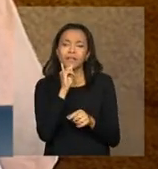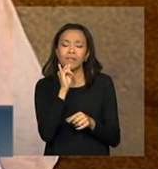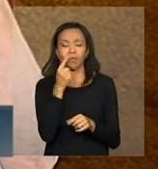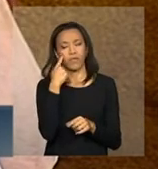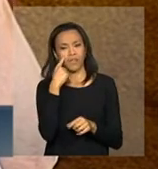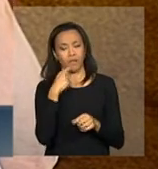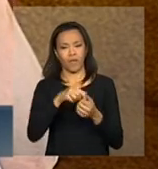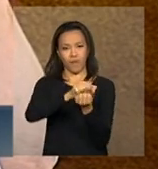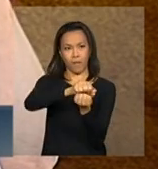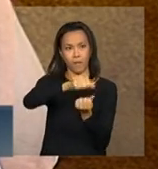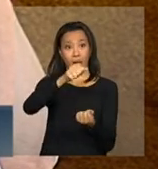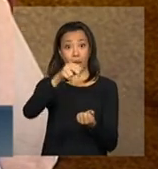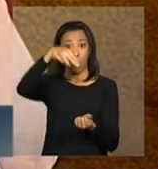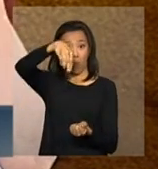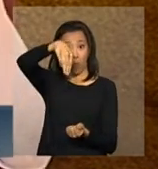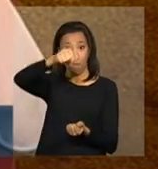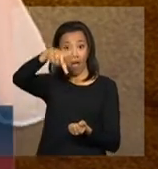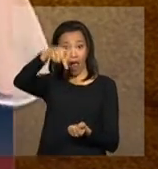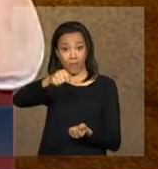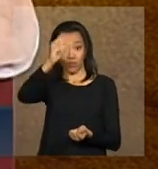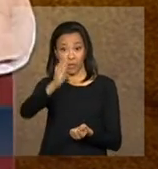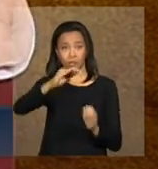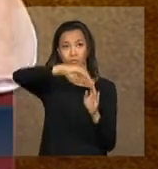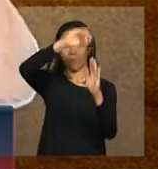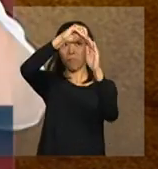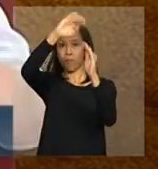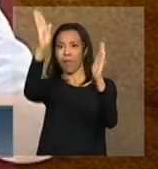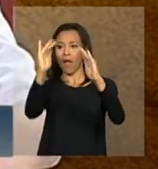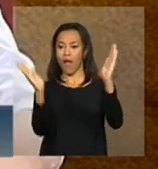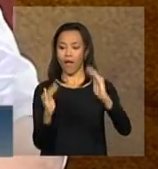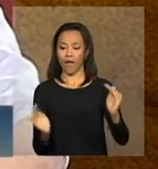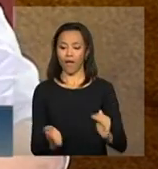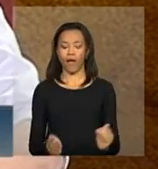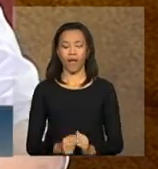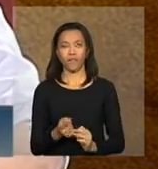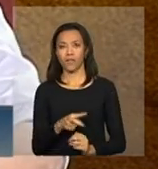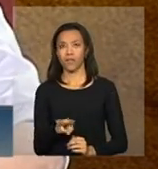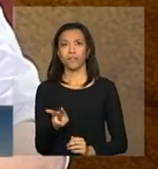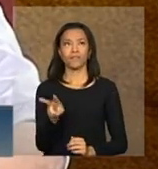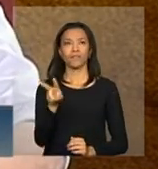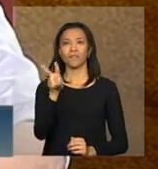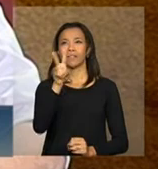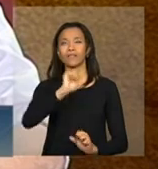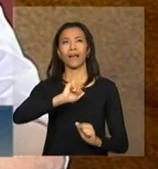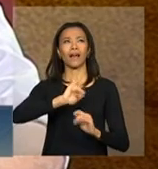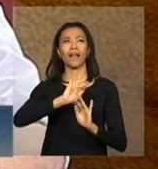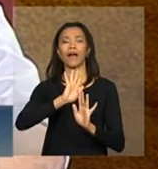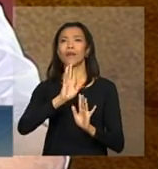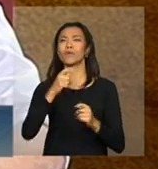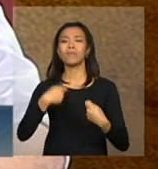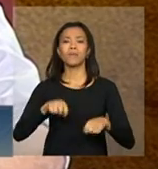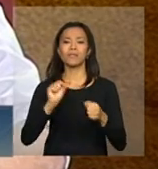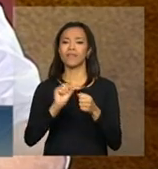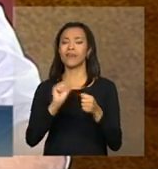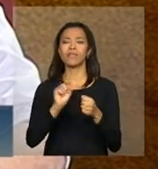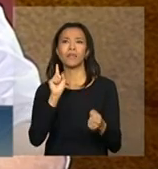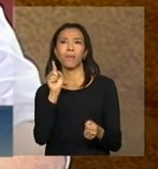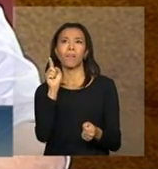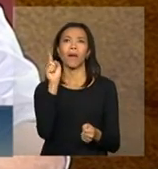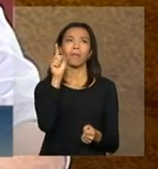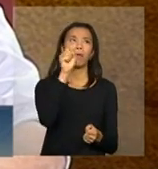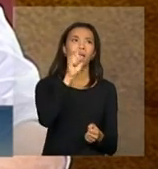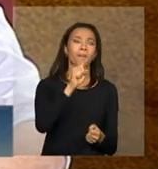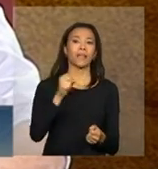desenho, o mapa do Brasil, e você tivesse claramente tudo o que precisa fazer em termos de política pública.